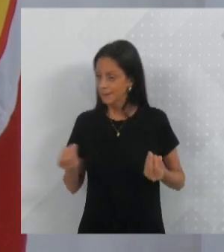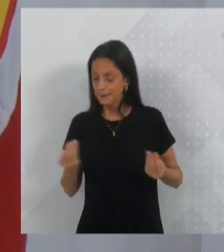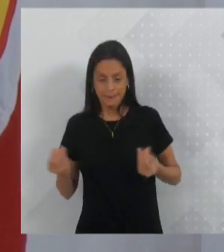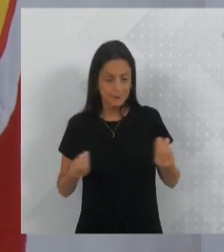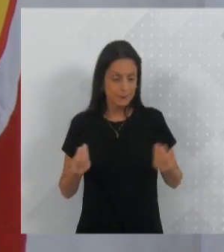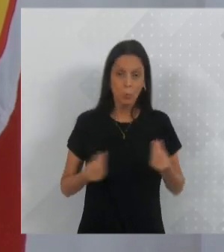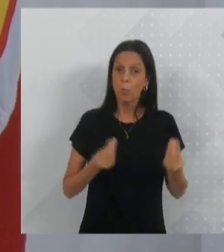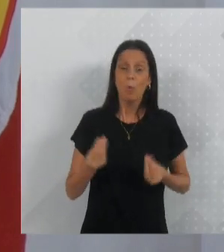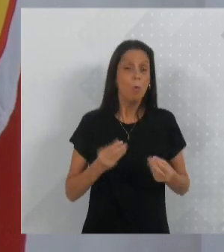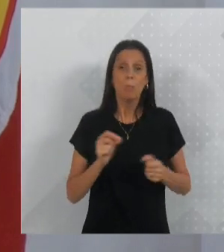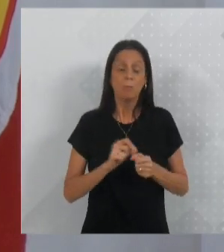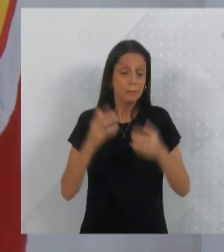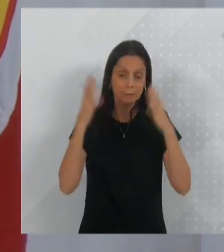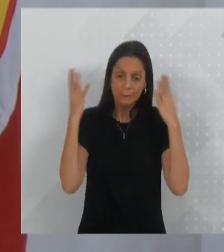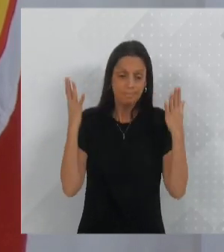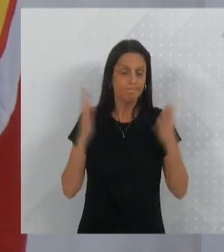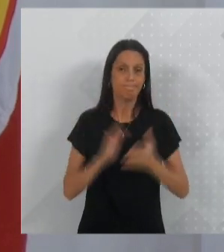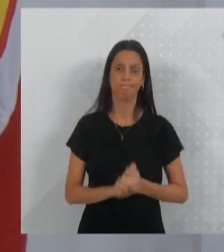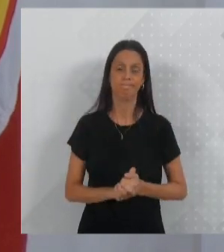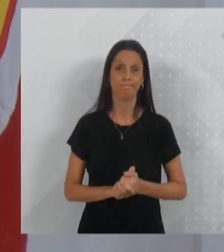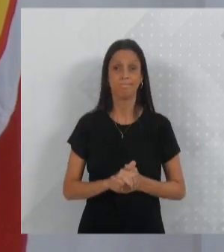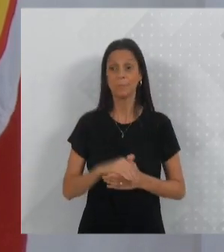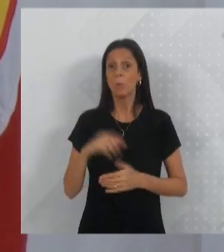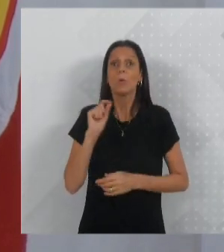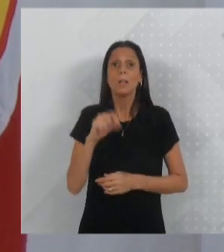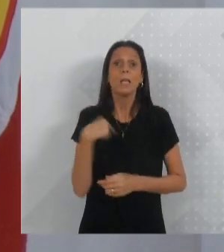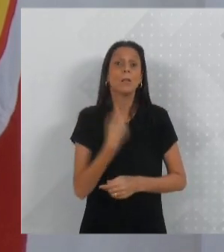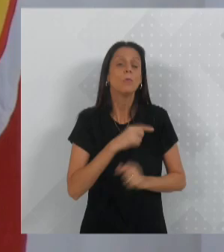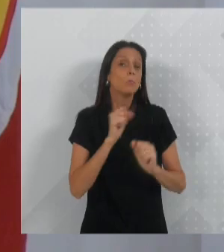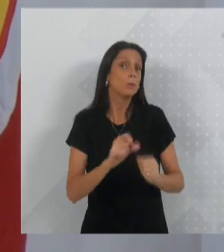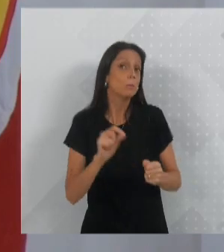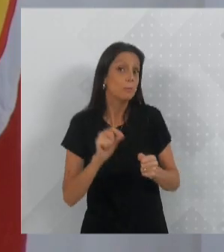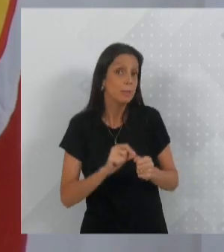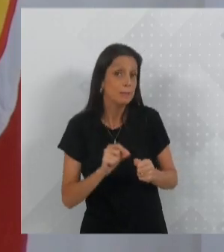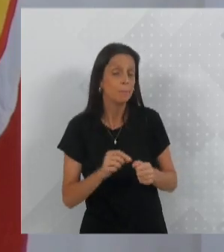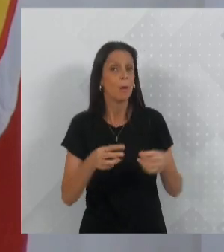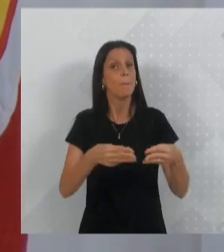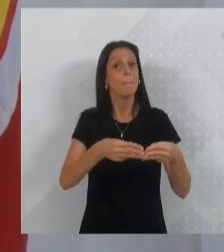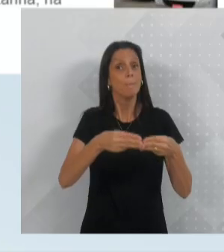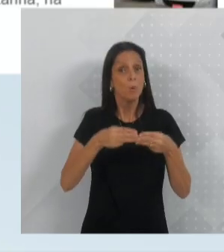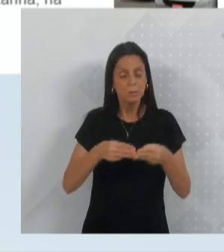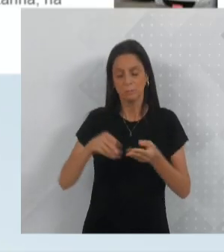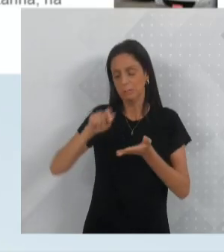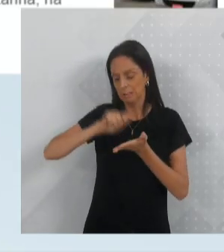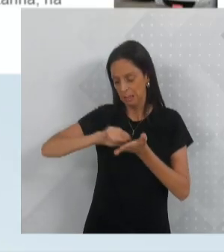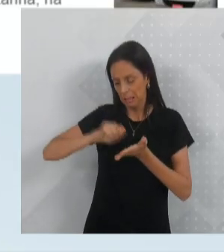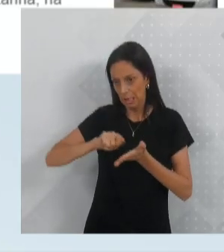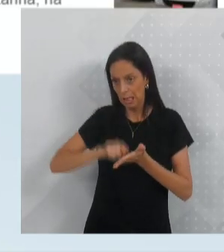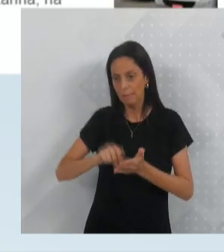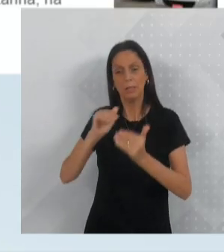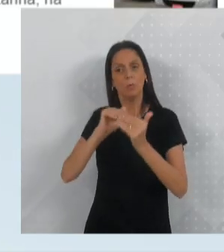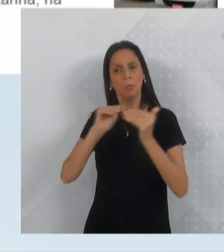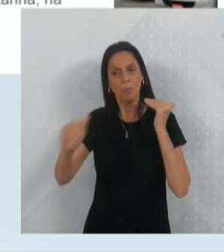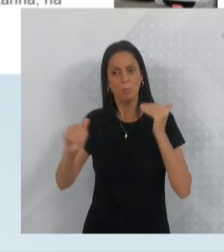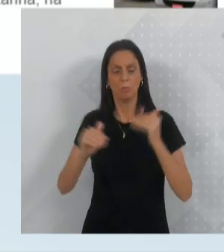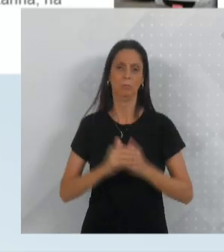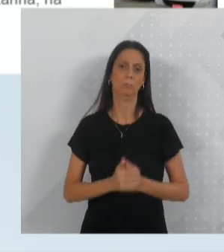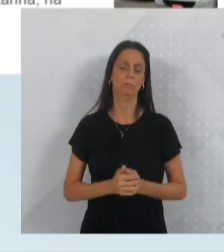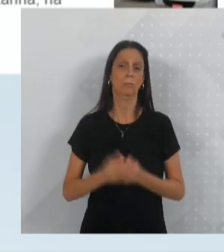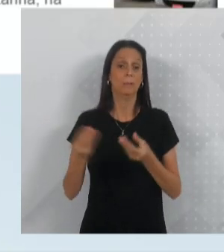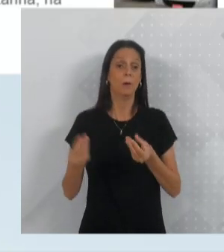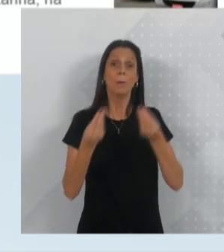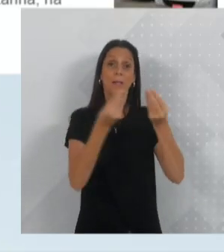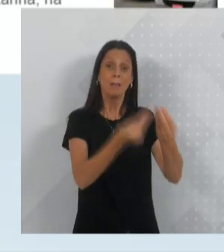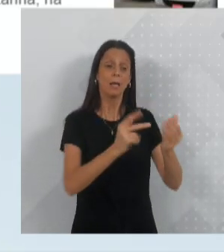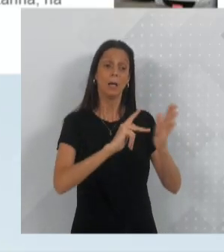aqui é de repente fazer uma Moção de repúdio juntamente com todos os parlamentares dessa casa levando pro sindicato